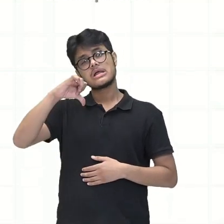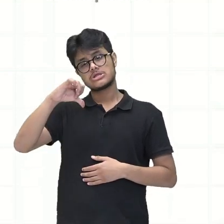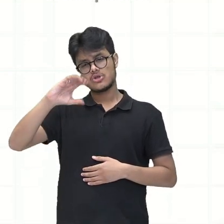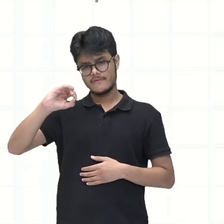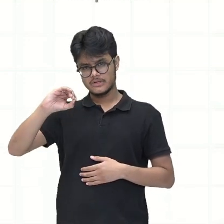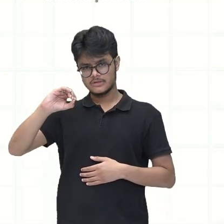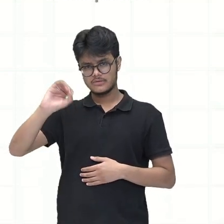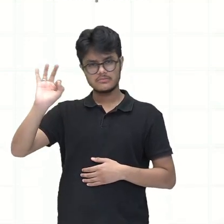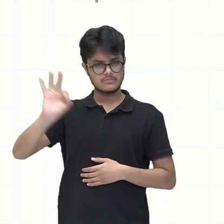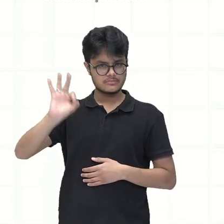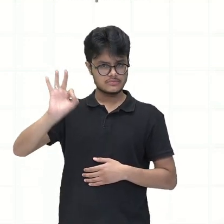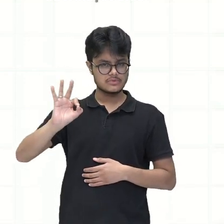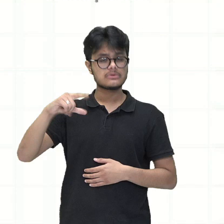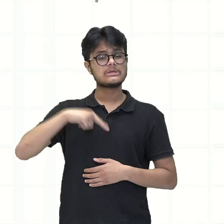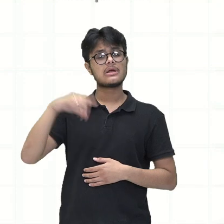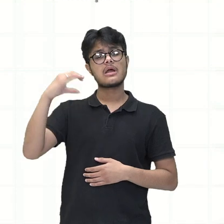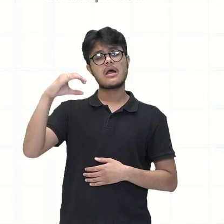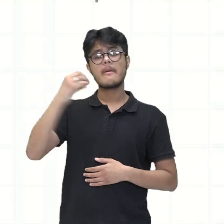90%,